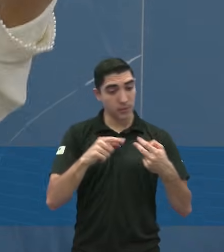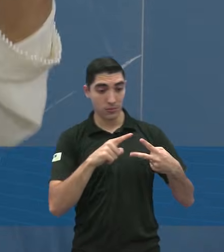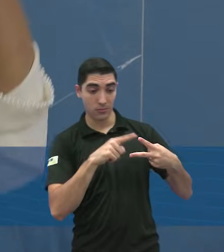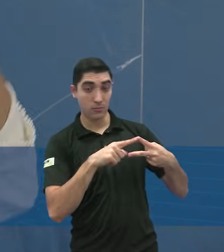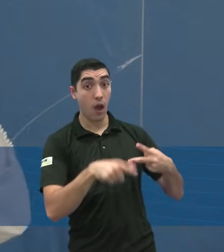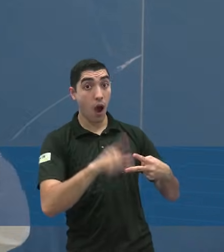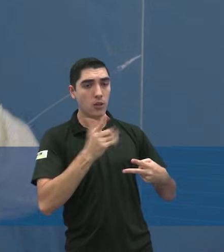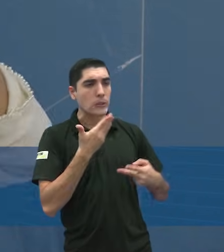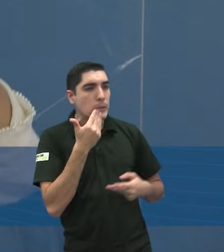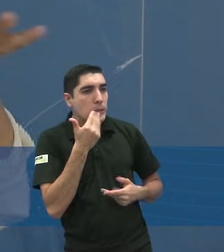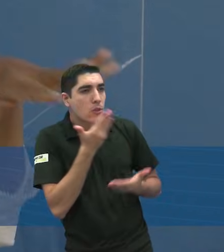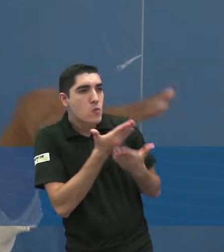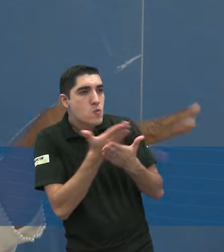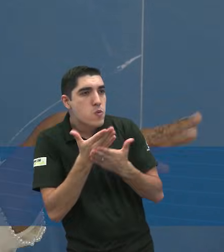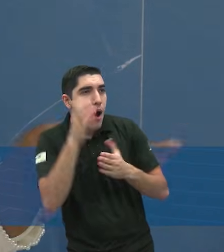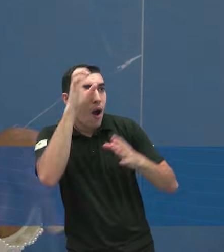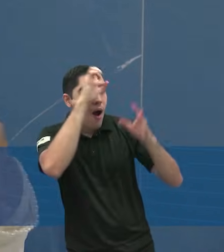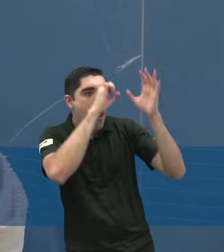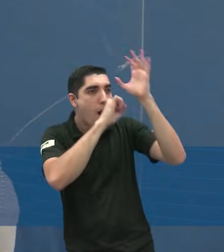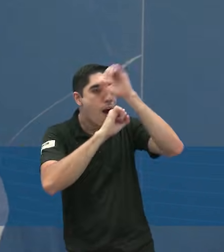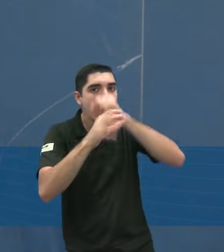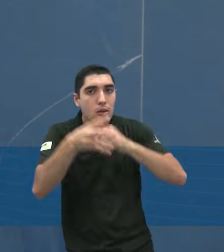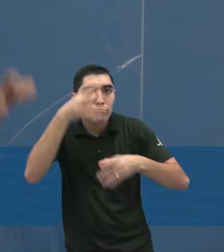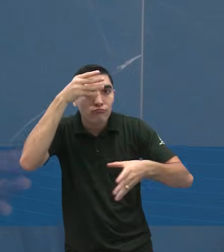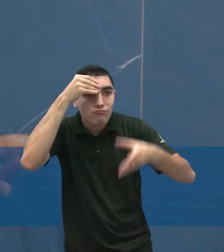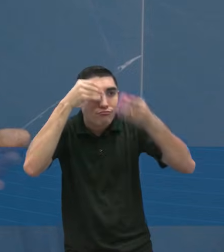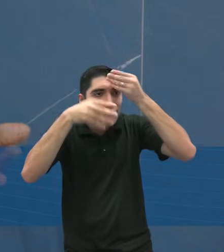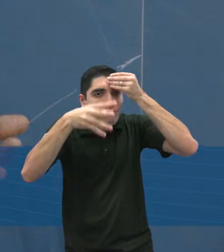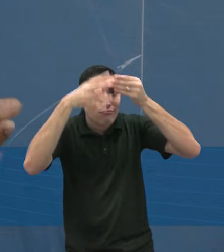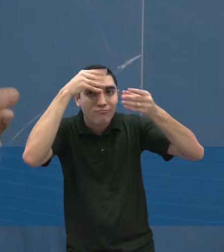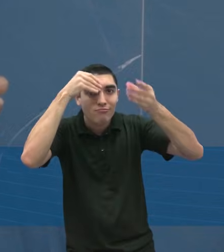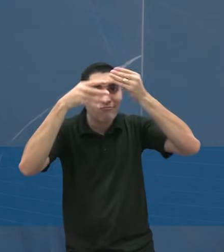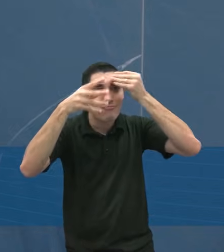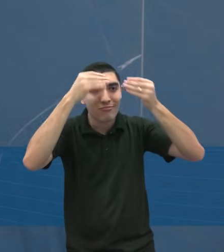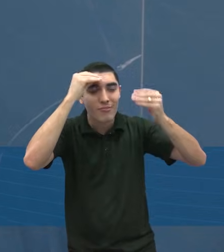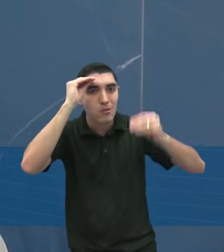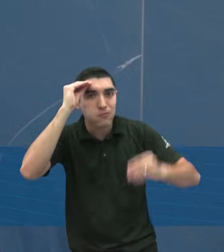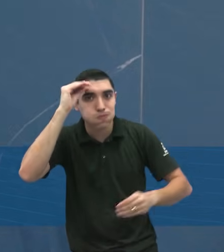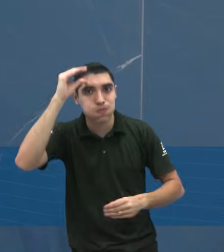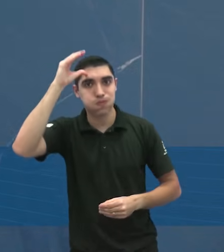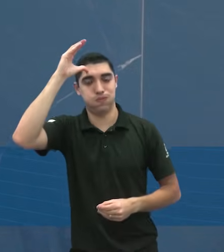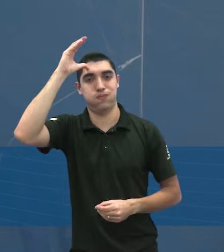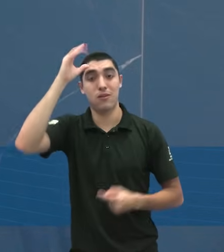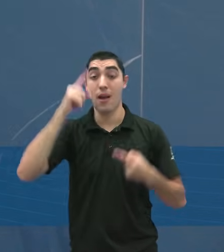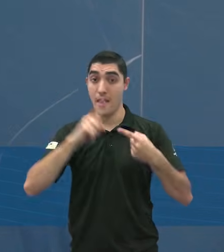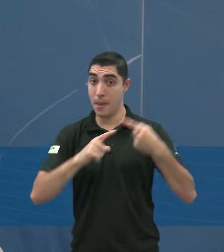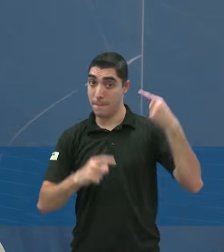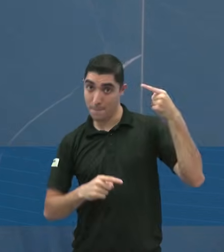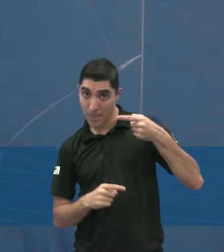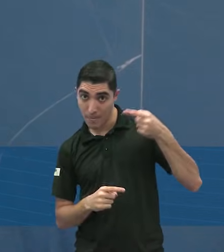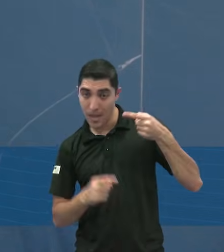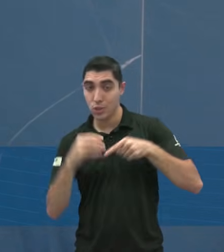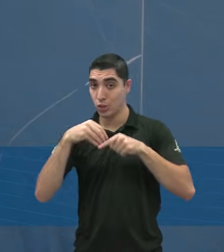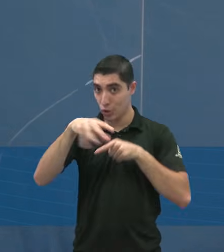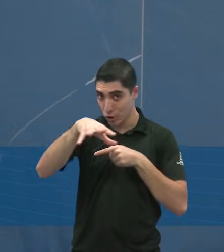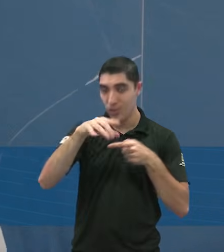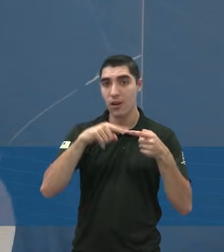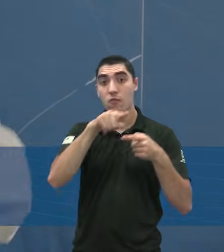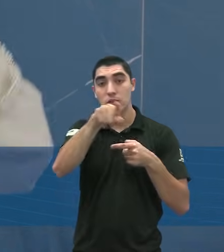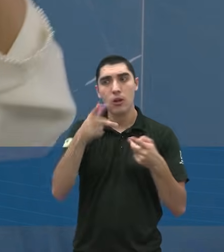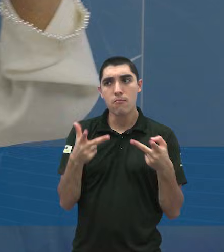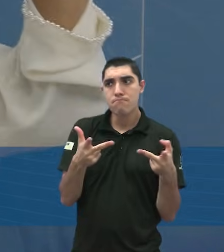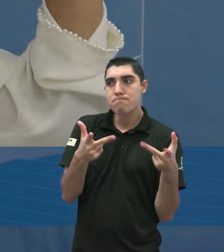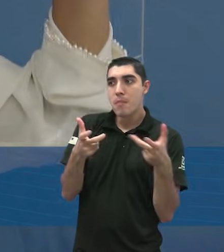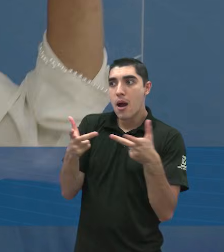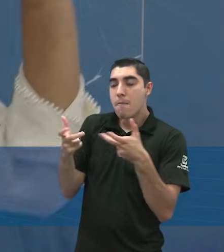vai captando, vai expandindo, e aí você desinforma. Essa é a primeira atitude que tem que ser tomada, né? Porque daí você